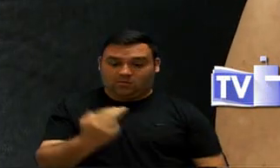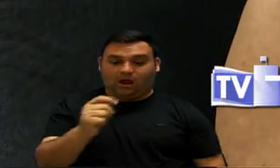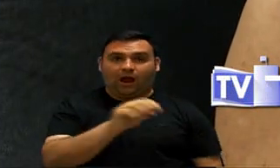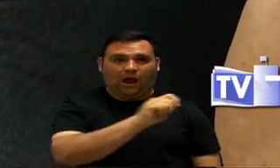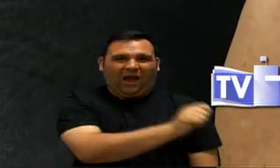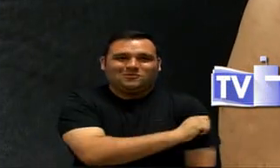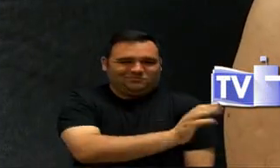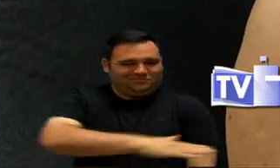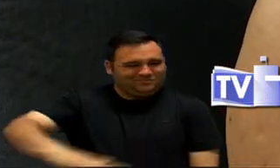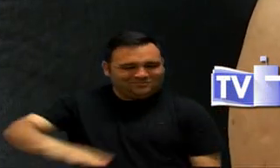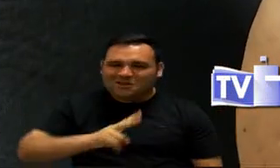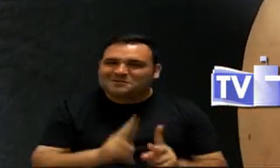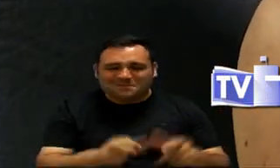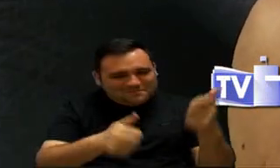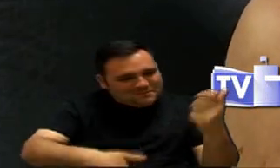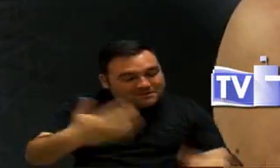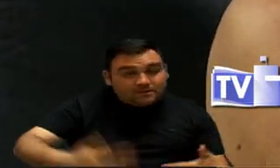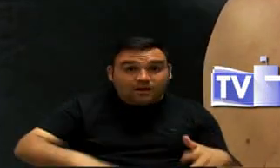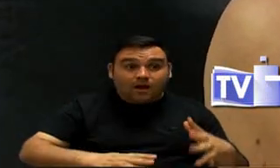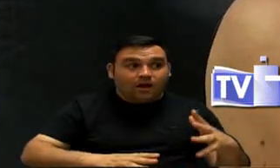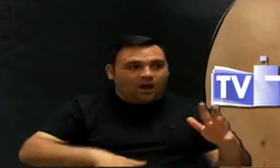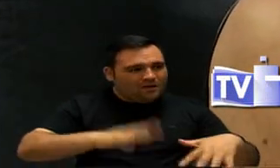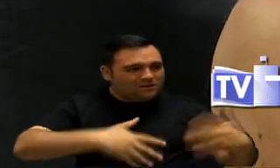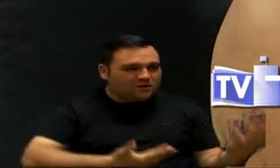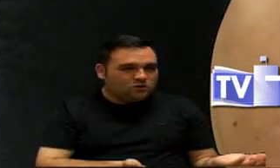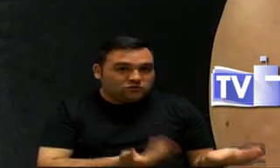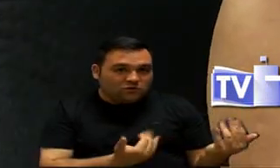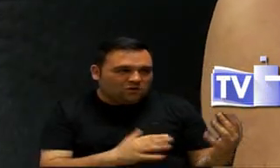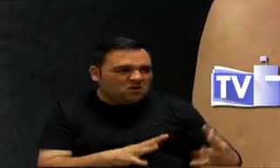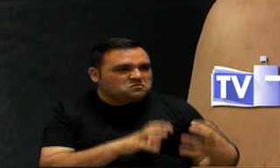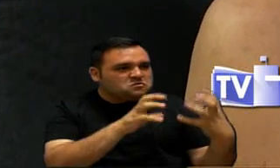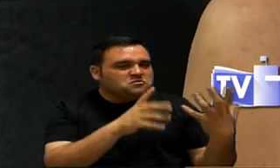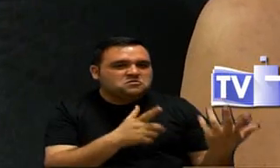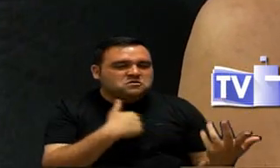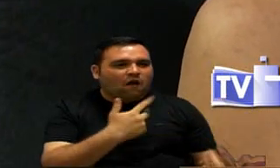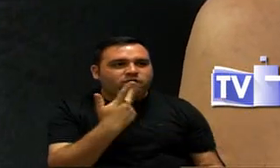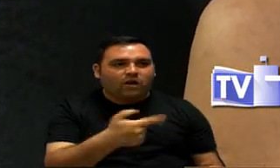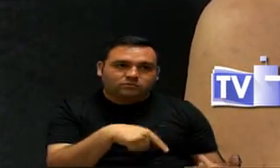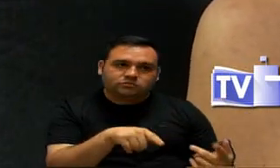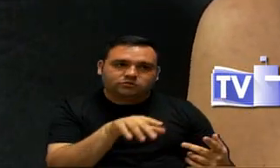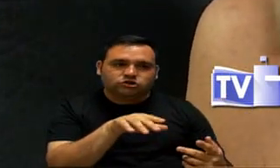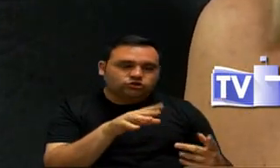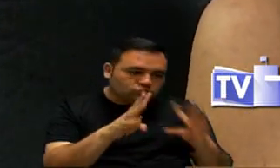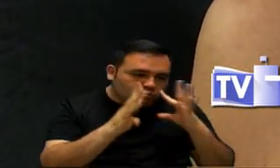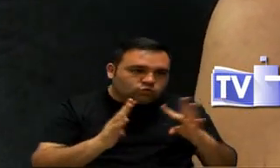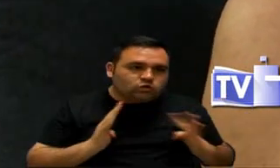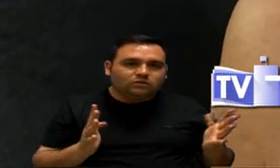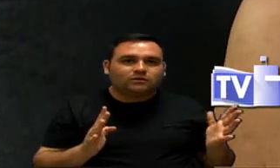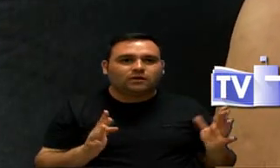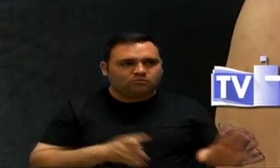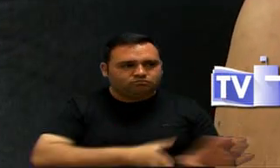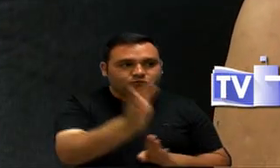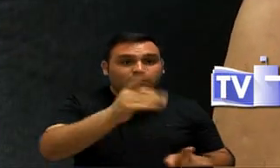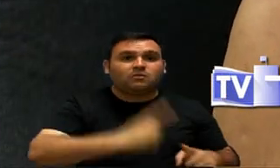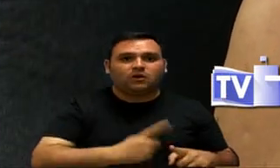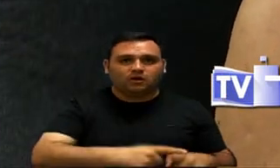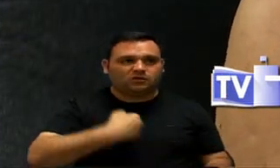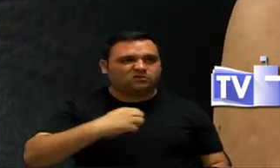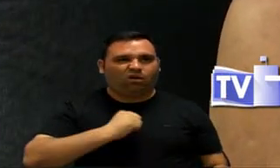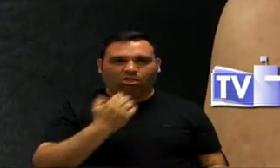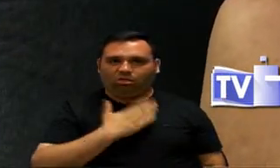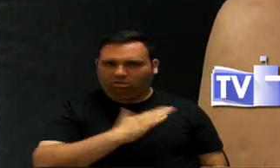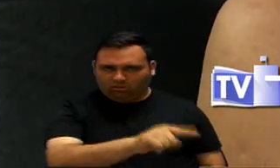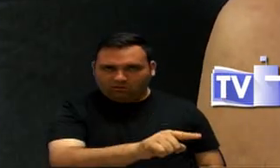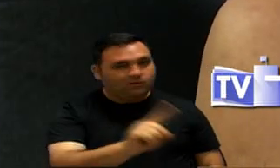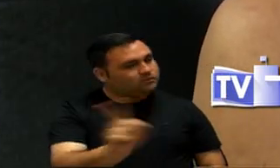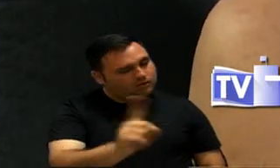alunos, quando a gente briga com um adolescente, chama atenção, não é porque a gente não gosta, é porque a